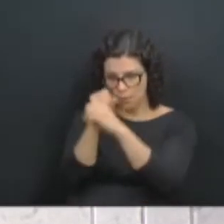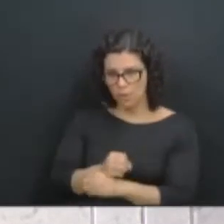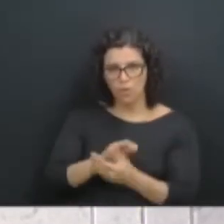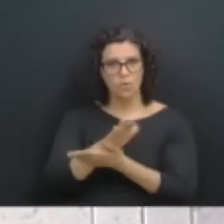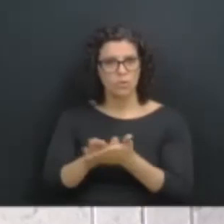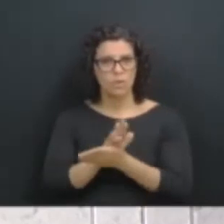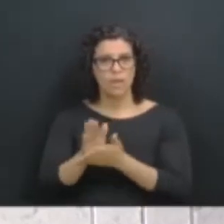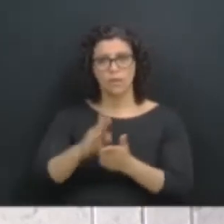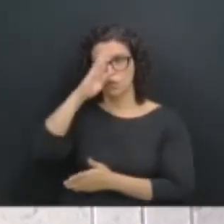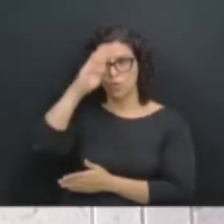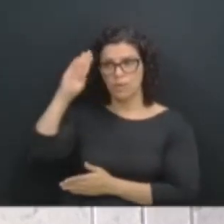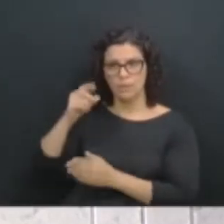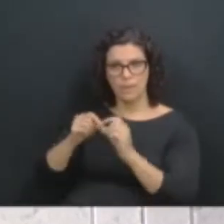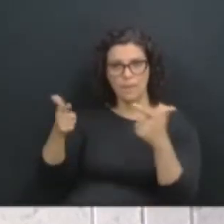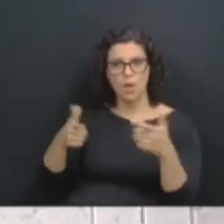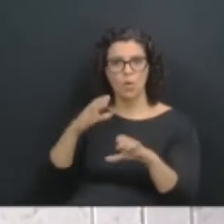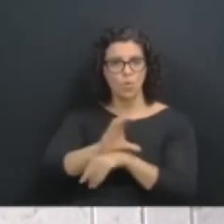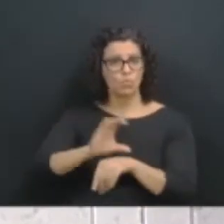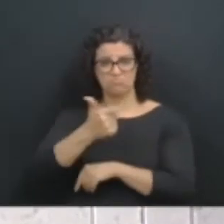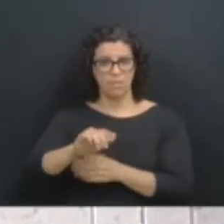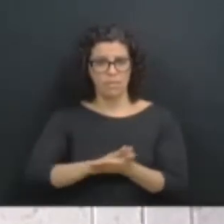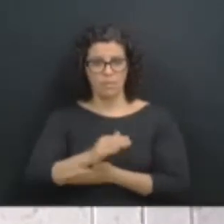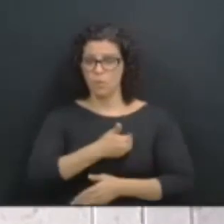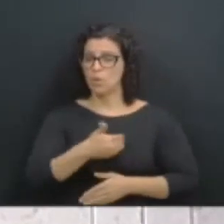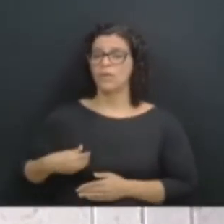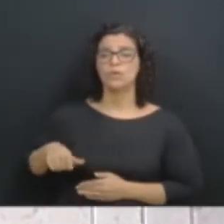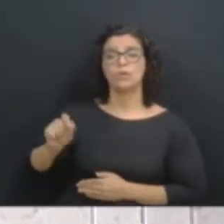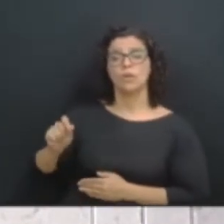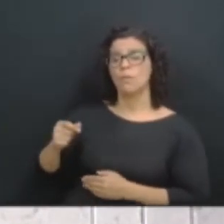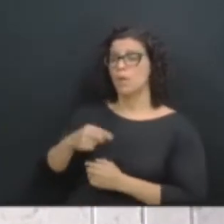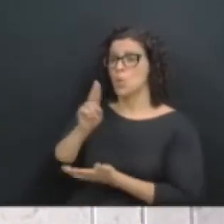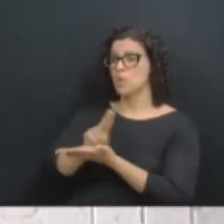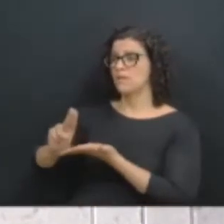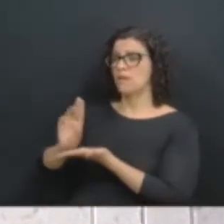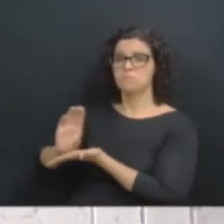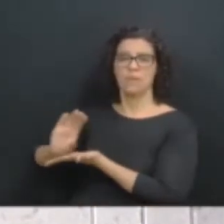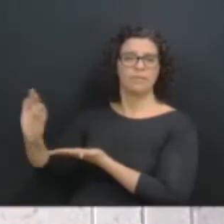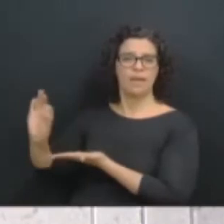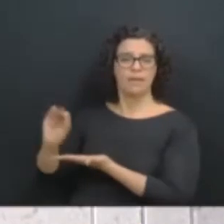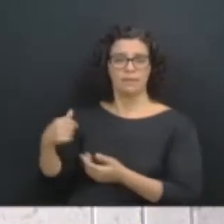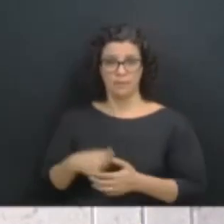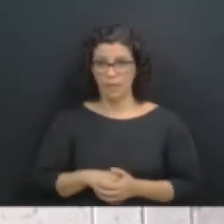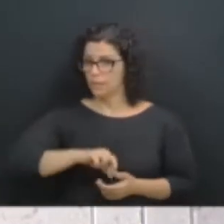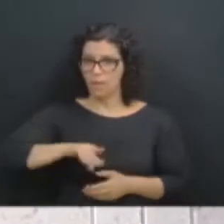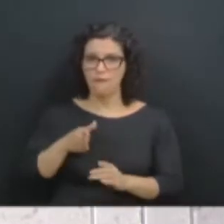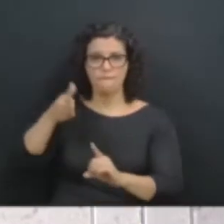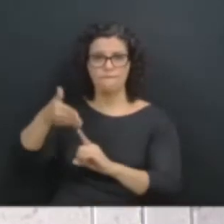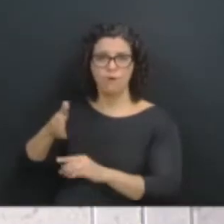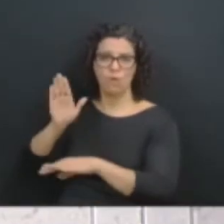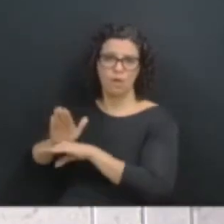da graduação, pelo contrário. Porque o governo escolheu para quem investir o dinheiro. E não é,